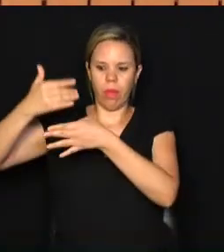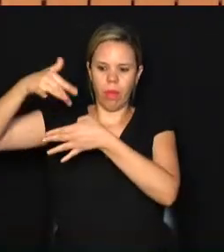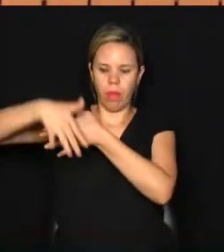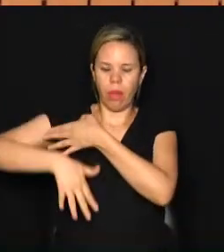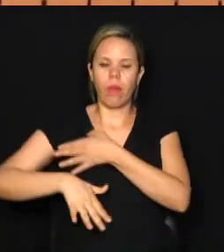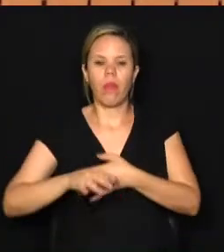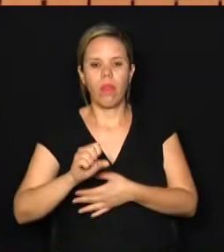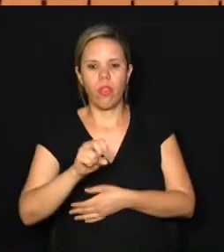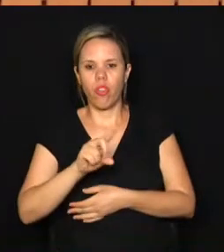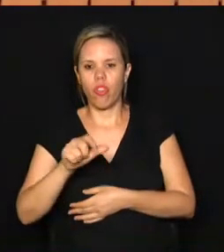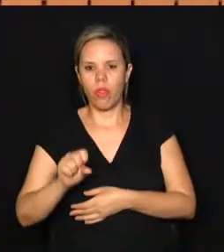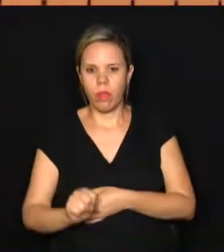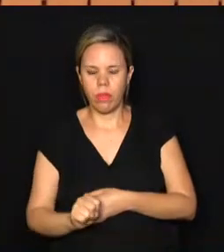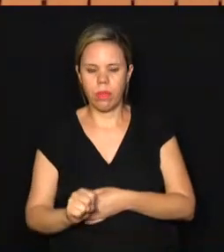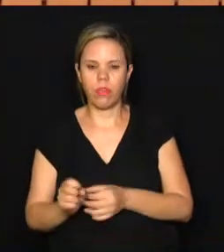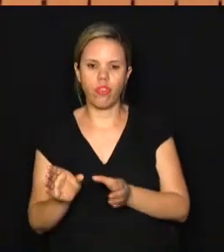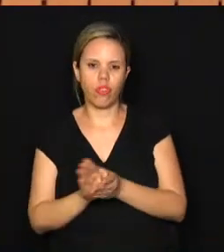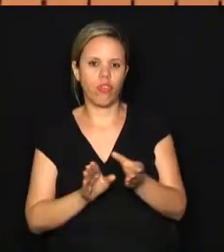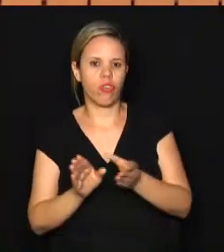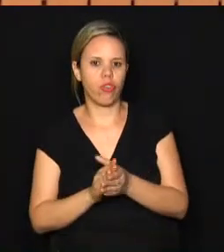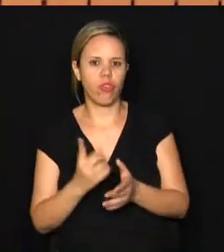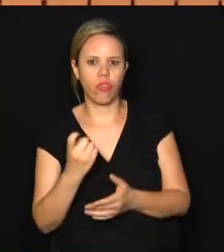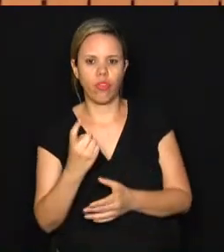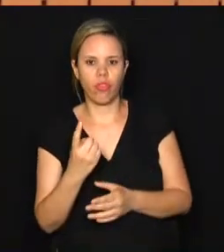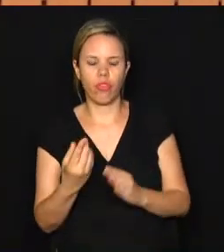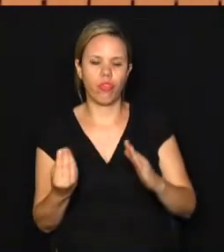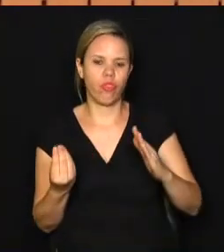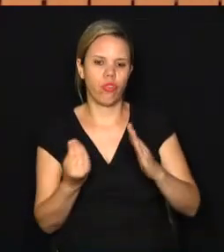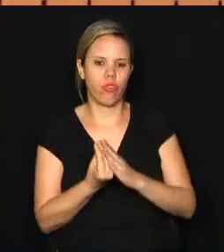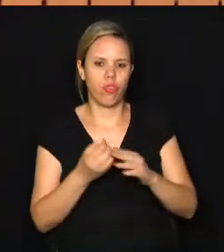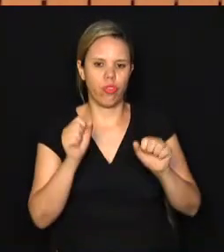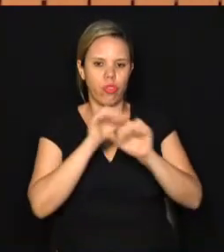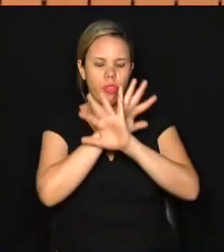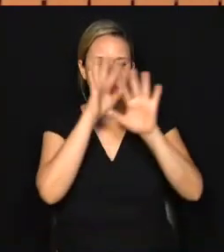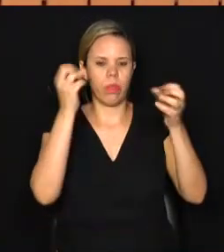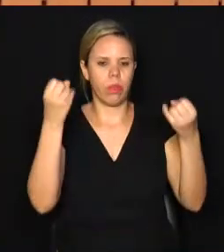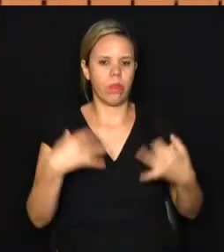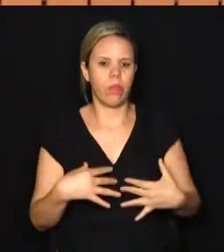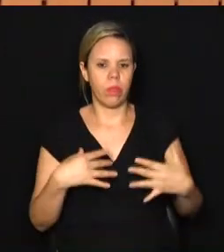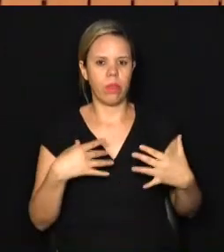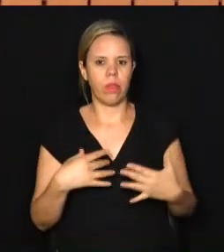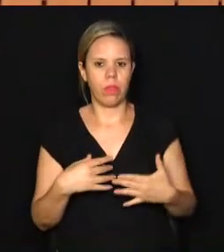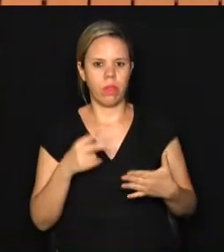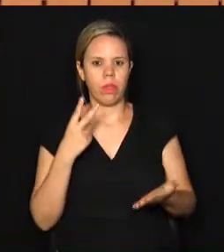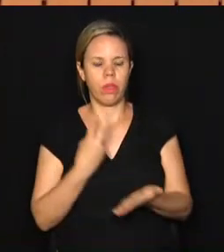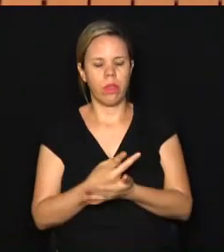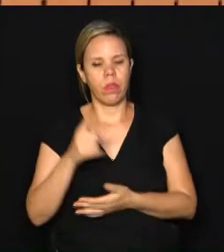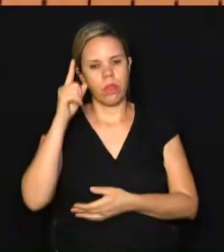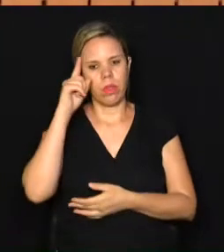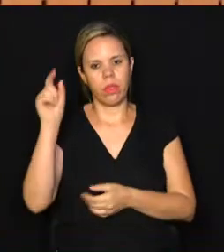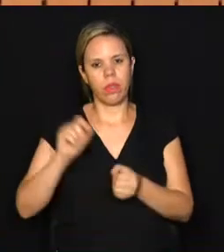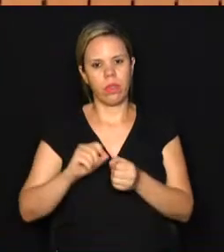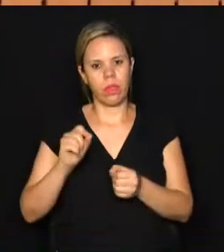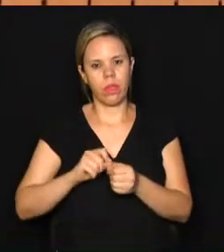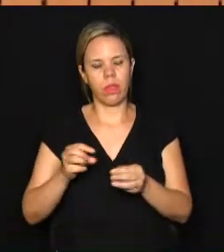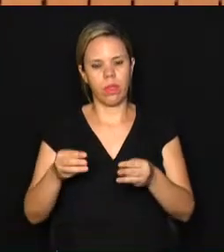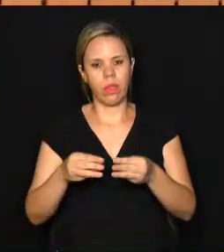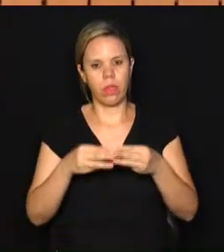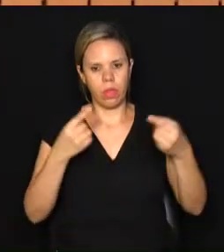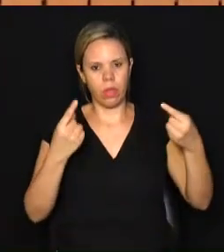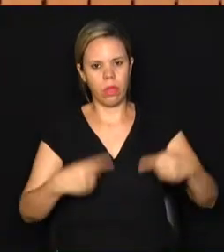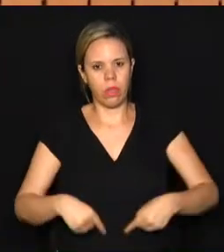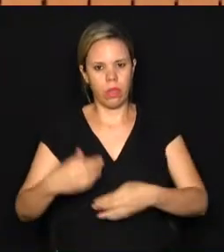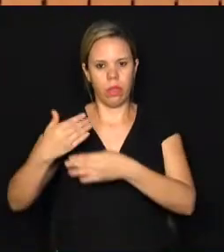o Conselho recebeu uma única vez a Sanasa para esclarecimentos, e neste mesmo dia fizemos uma moção contra a